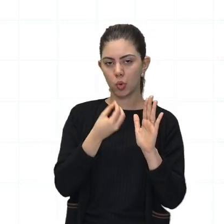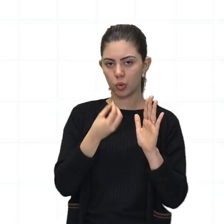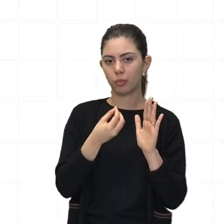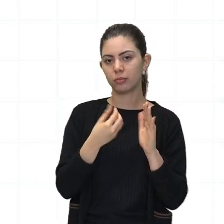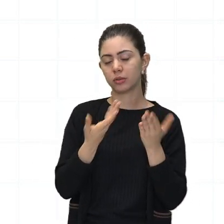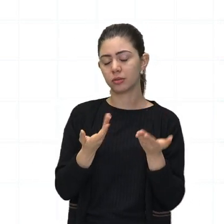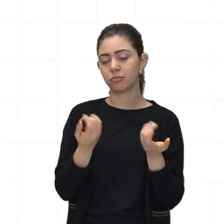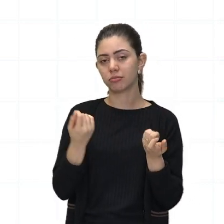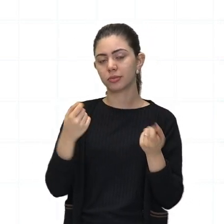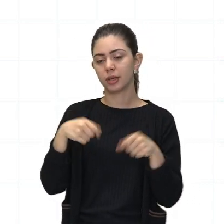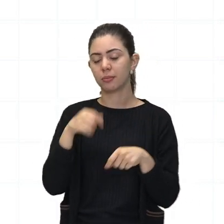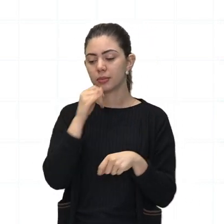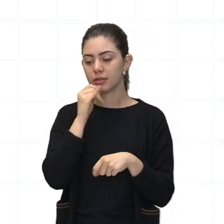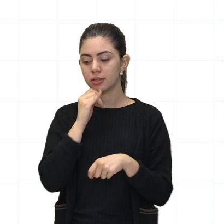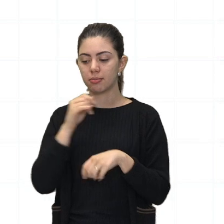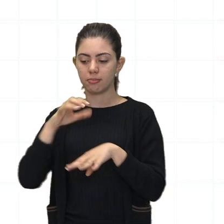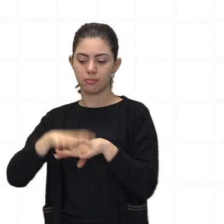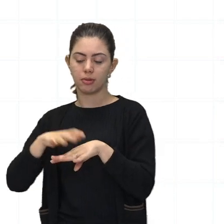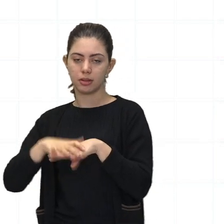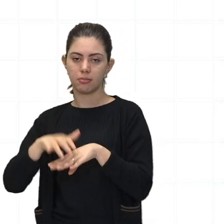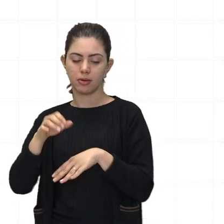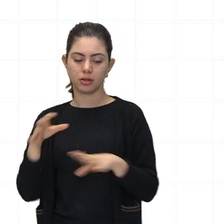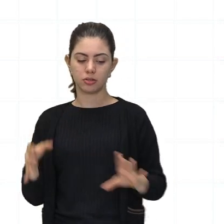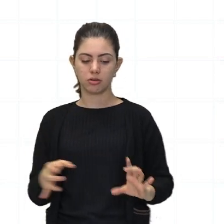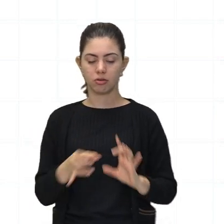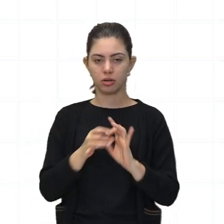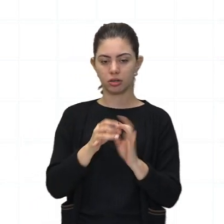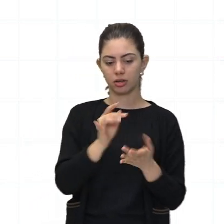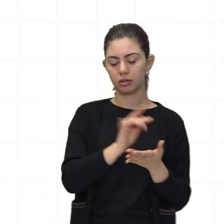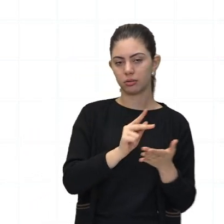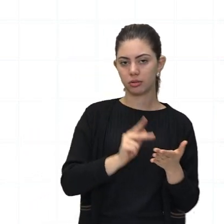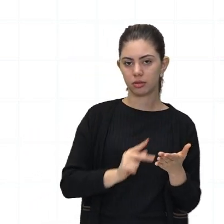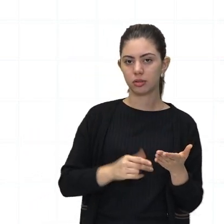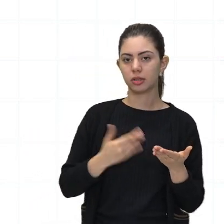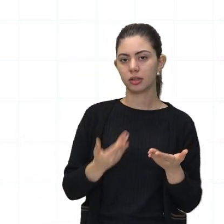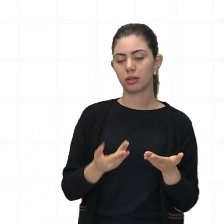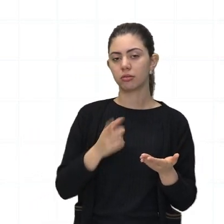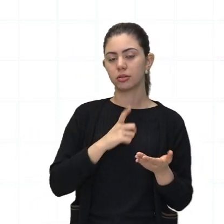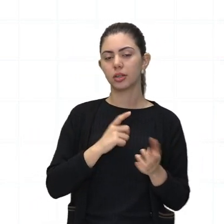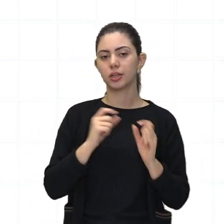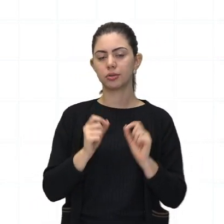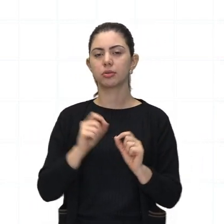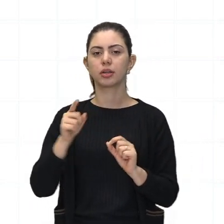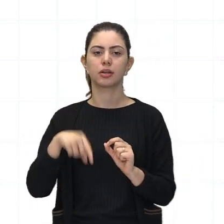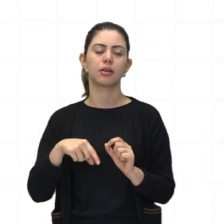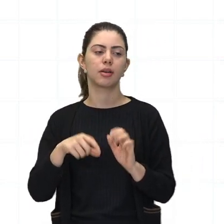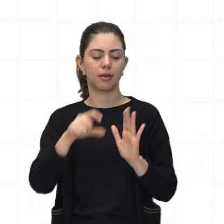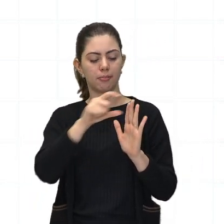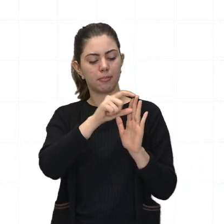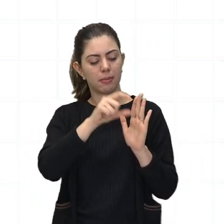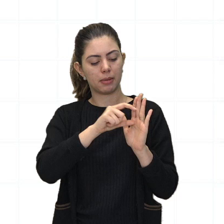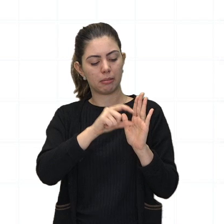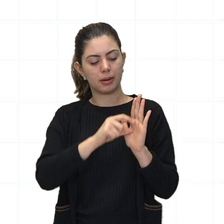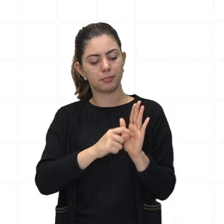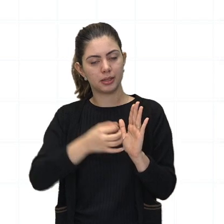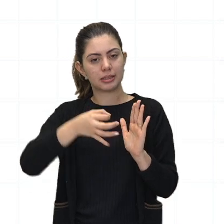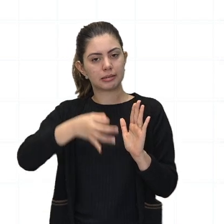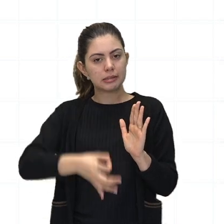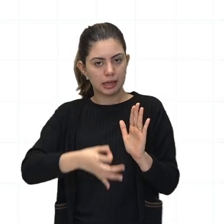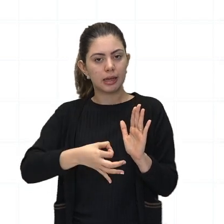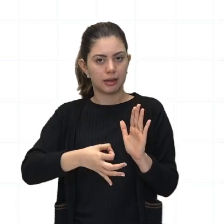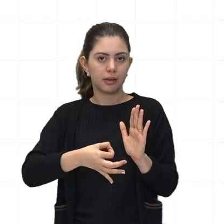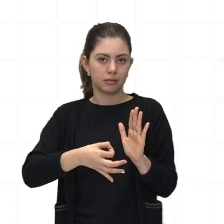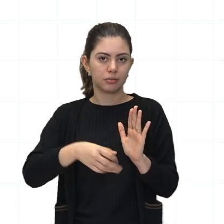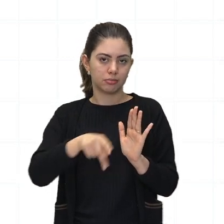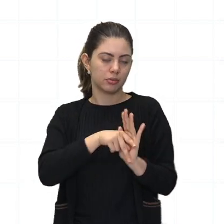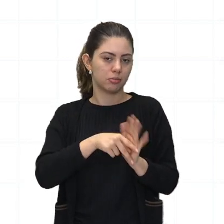muito grande com a matemática, a métrica ela tem uma silabação muito específica em alguns